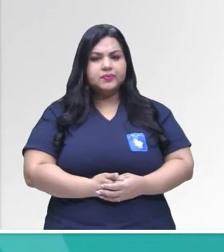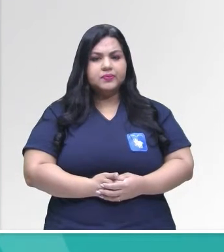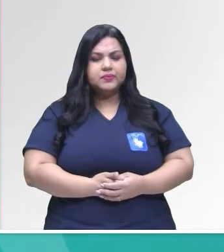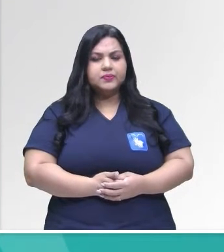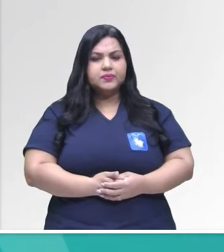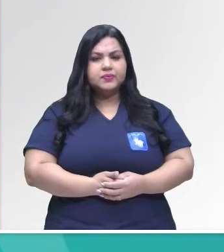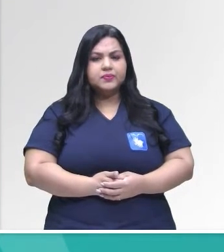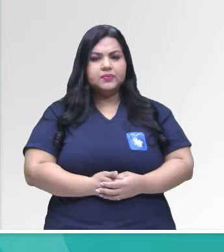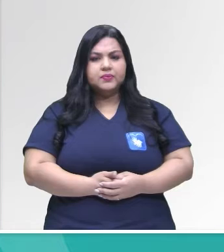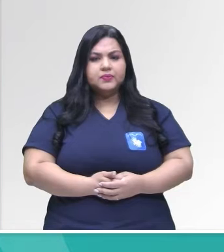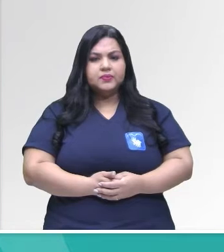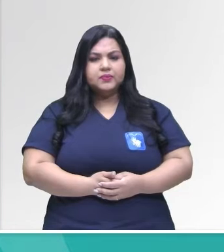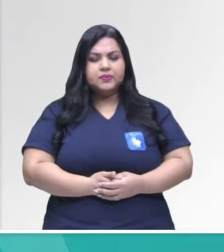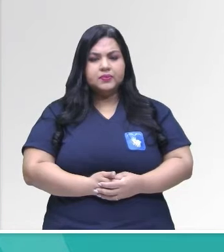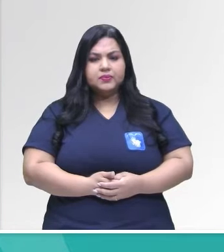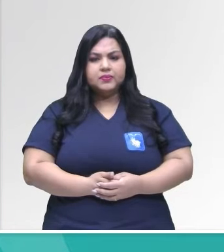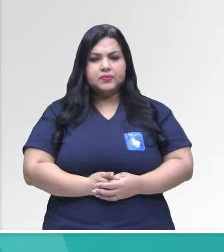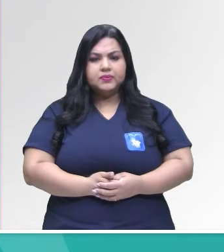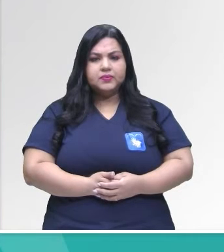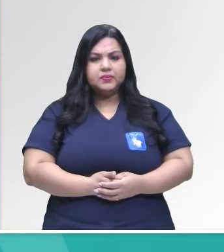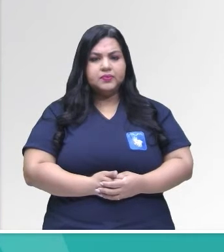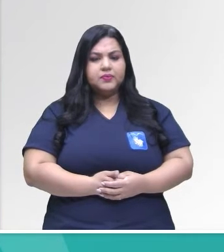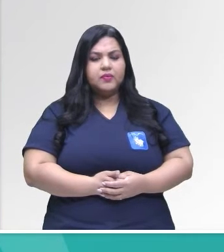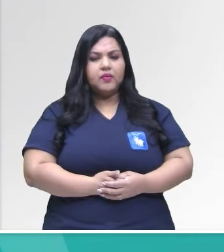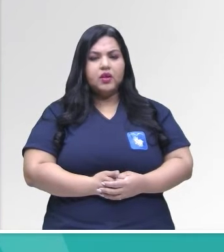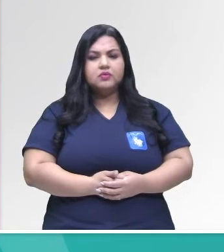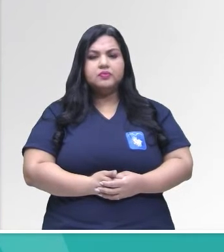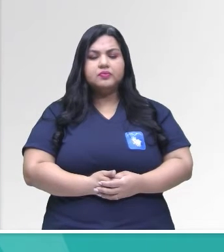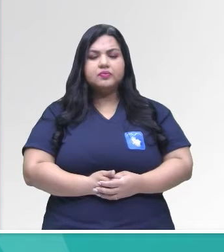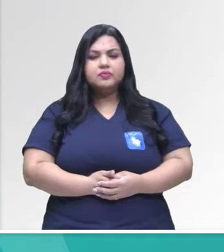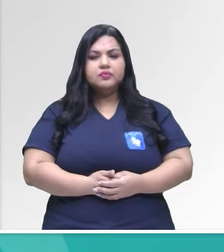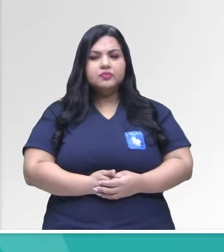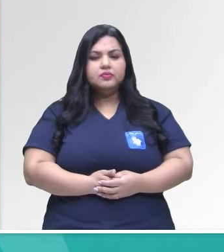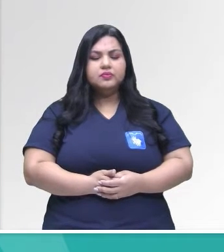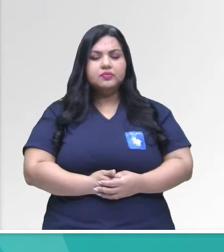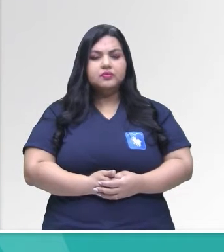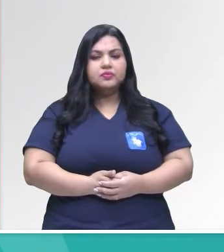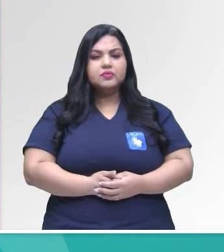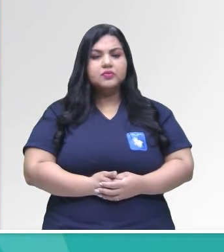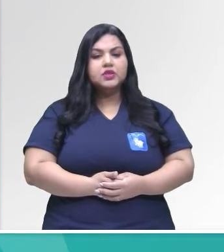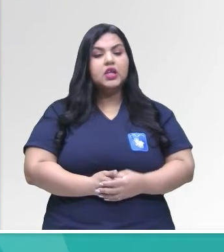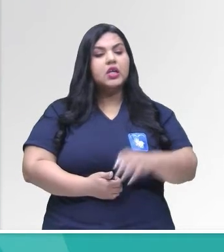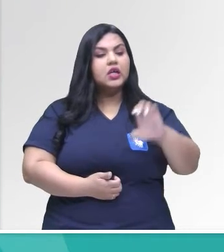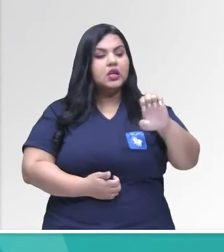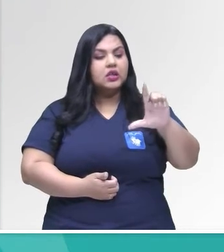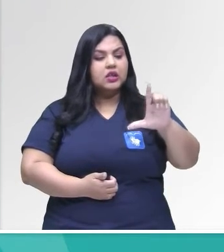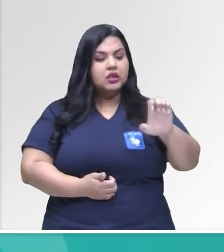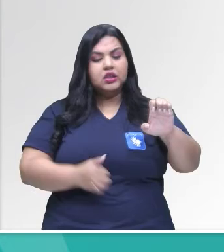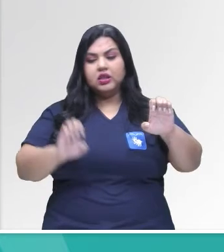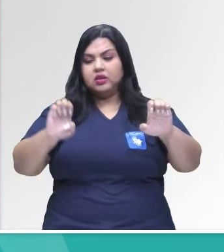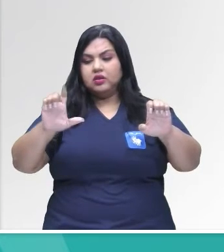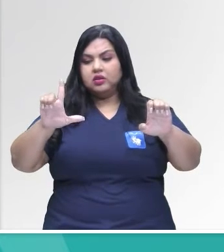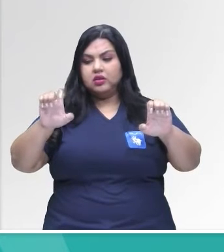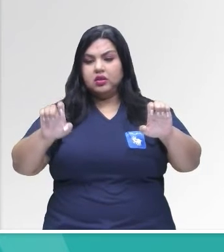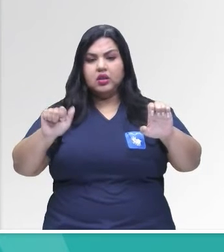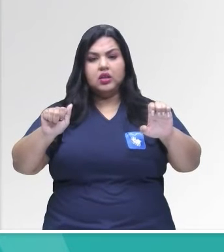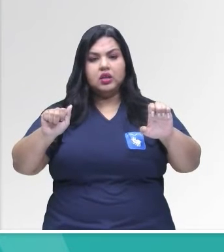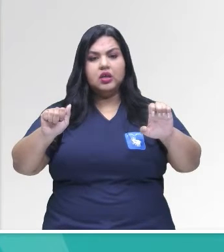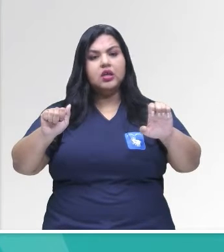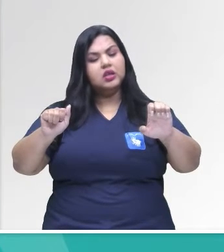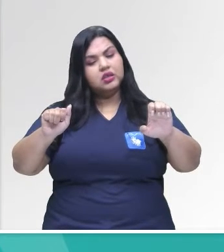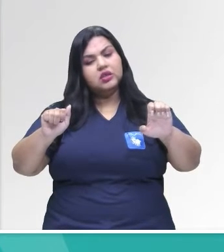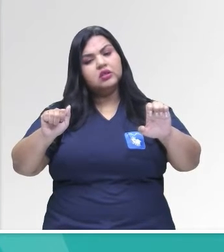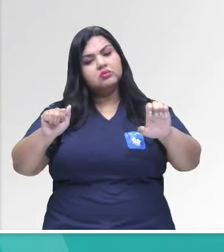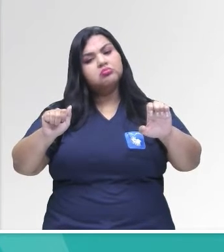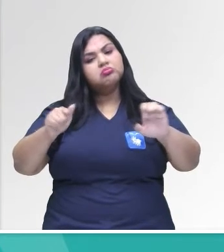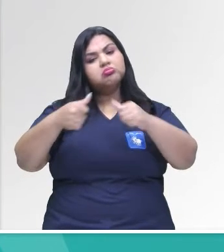it was. Ele ou ela estava ou era, sendo que eu utilizo esse it para o que